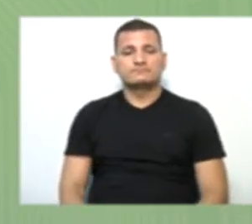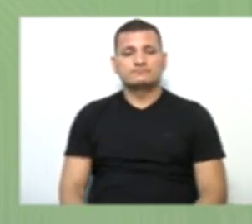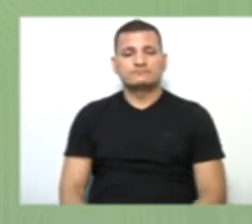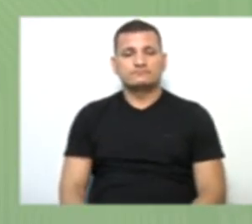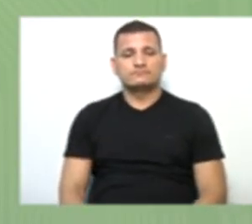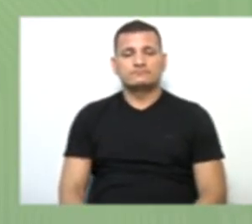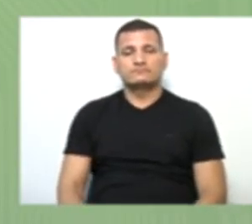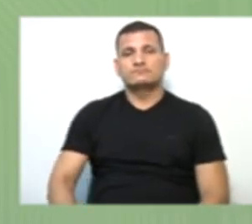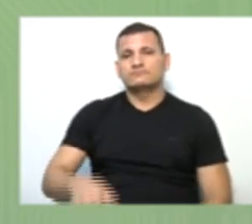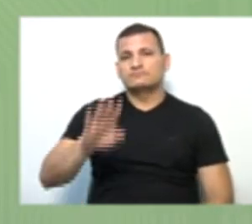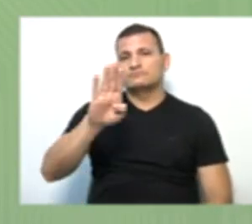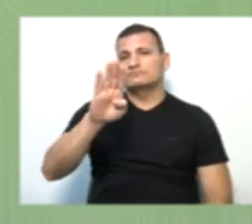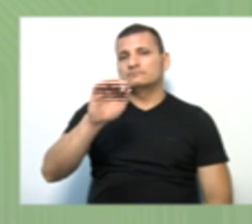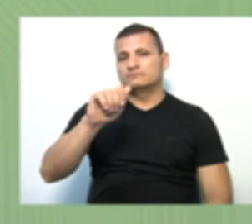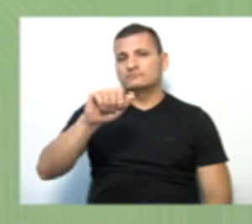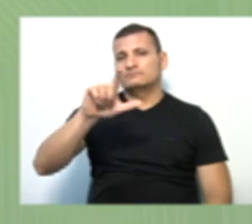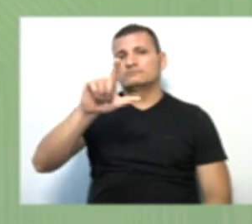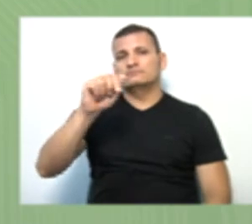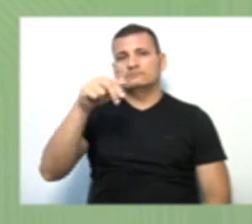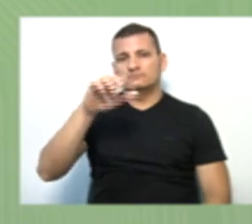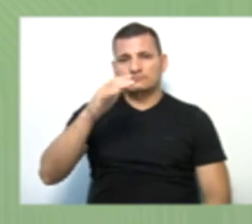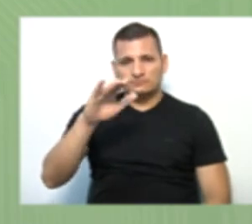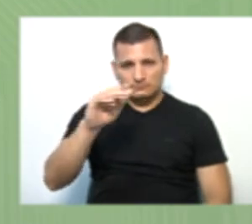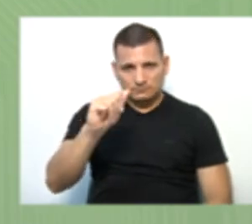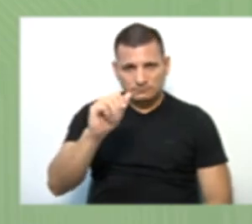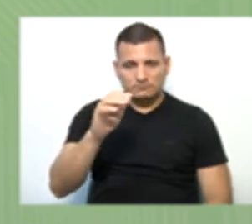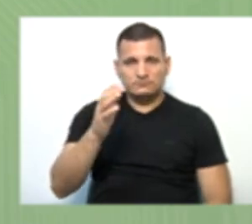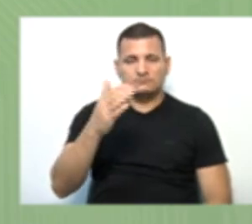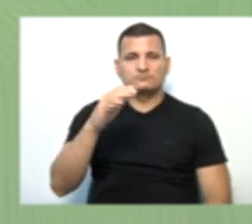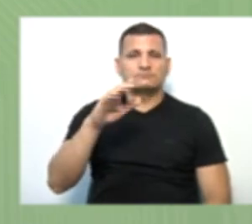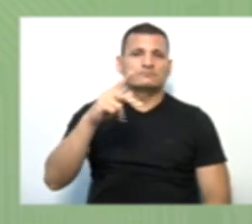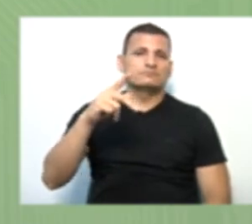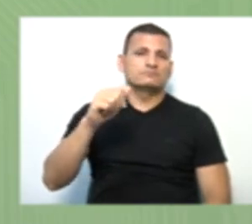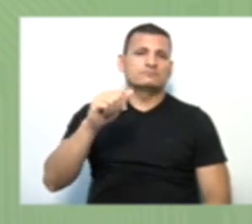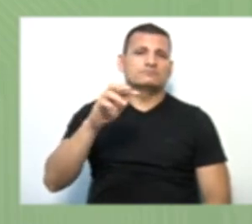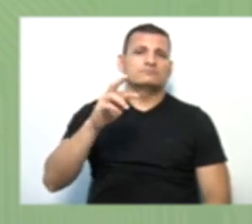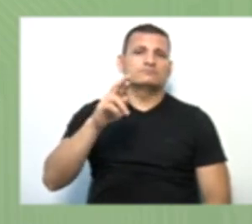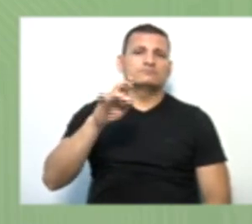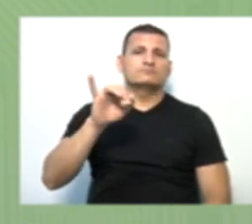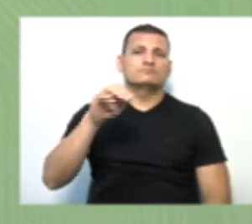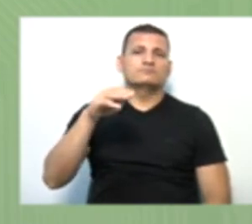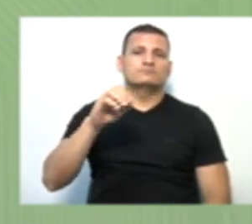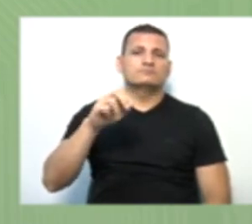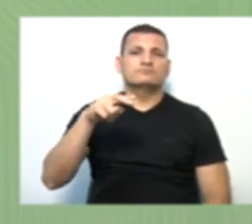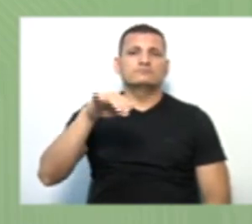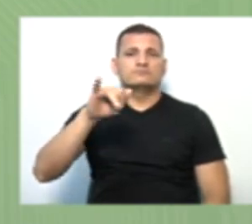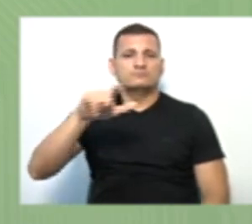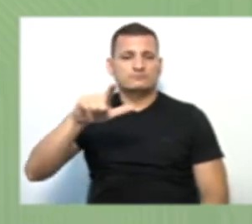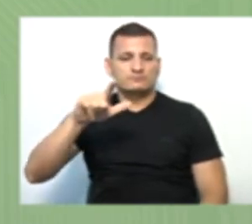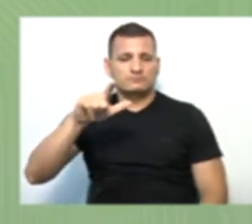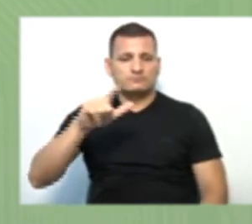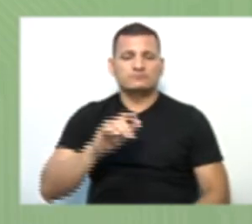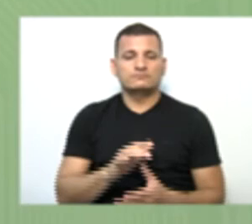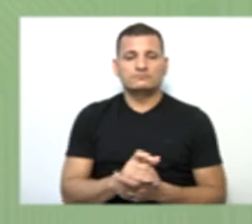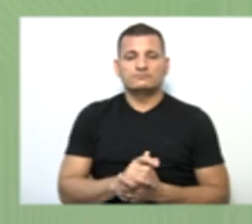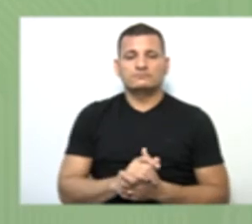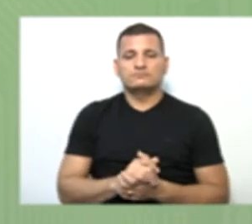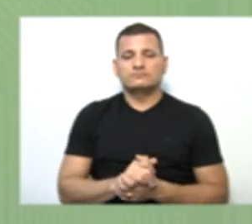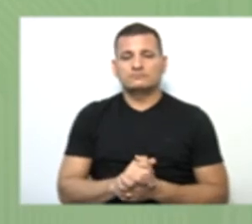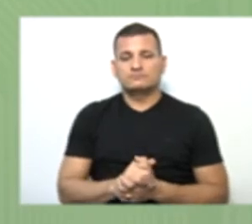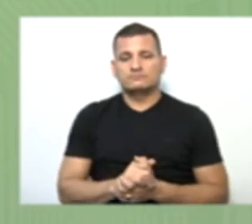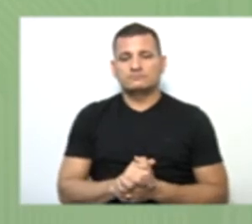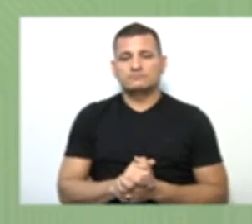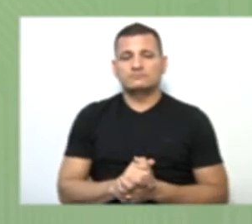Vejamos o balanço patrimonial. E nós já estudamos um pouco, né, demonstrativo